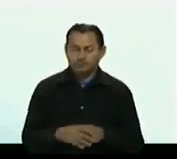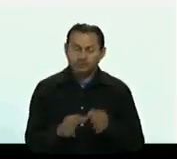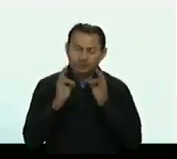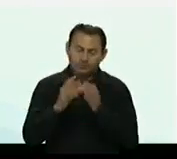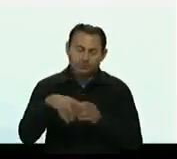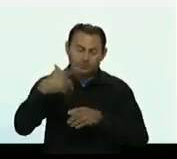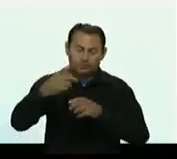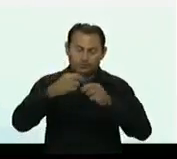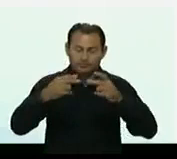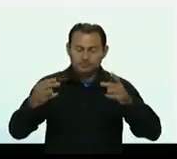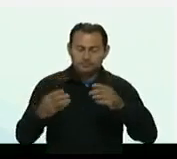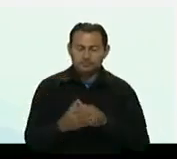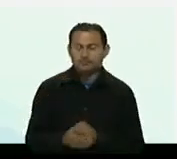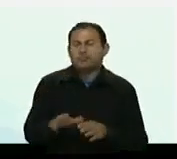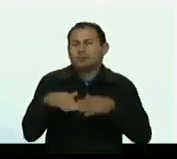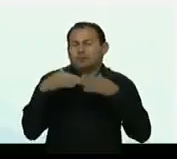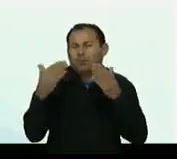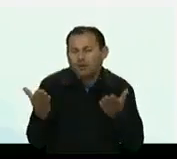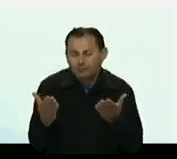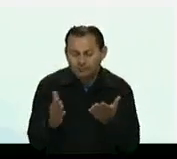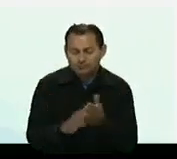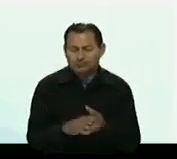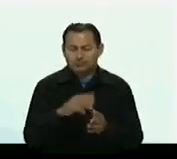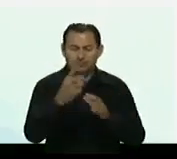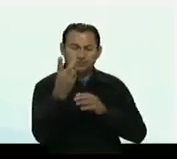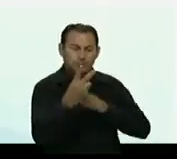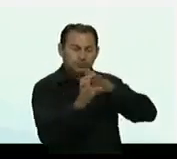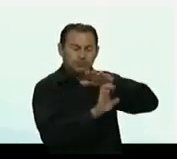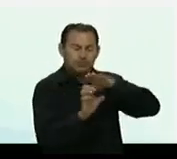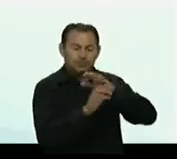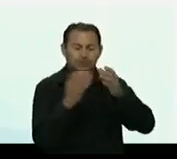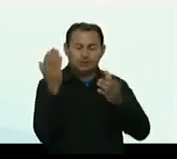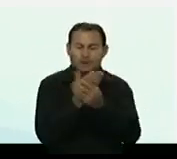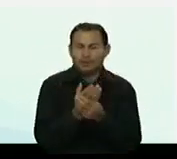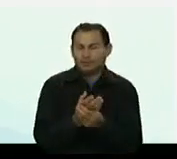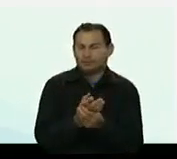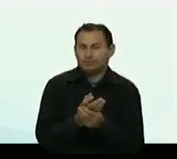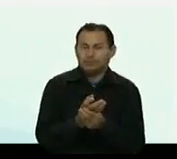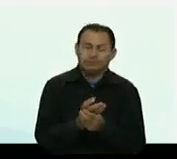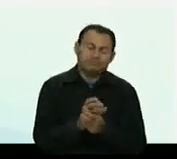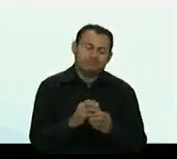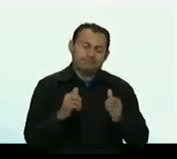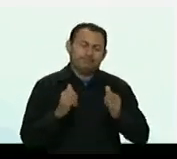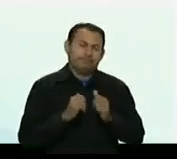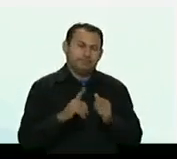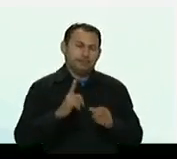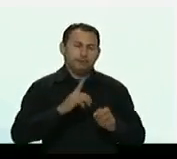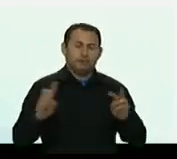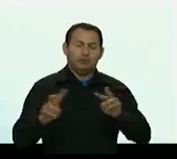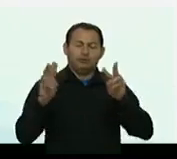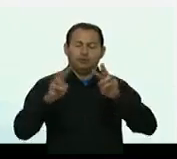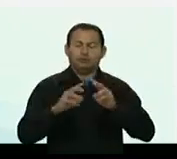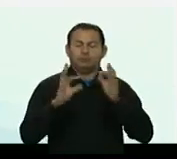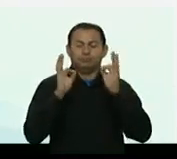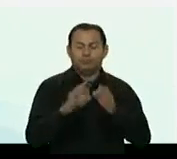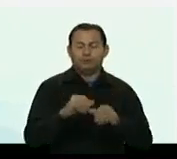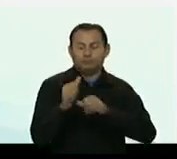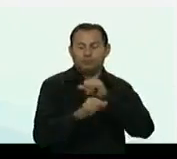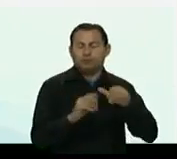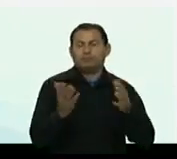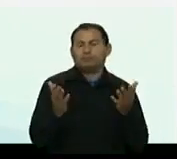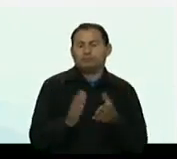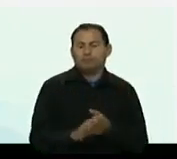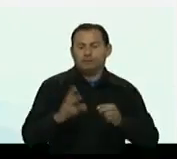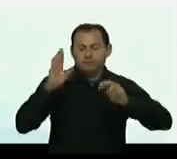Outra situação. Qual das duas empresas de táxi se equivale, ou seja, tem os seus valores iguais? Para analisar